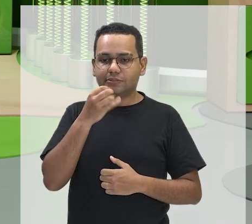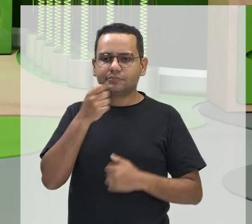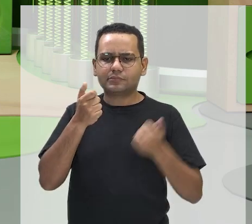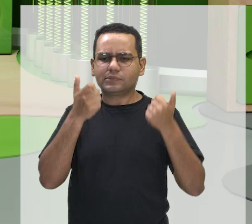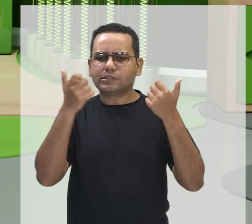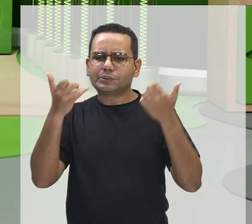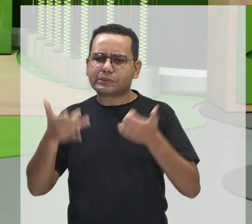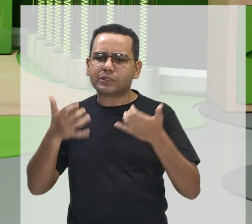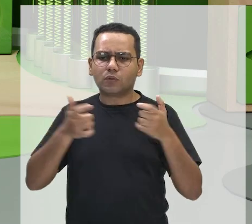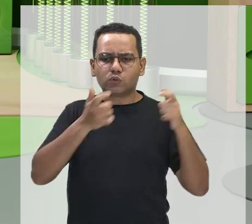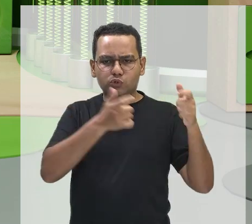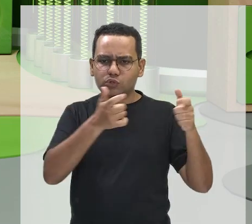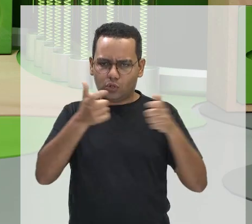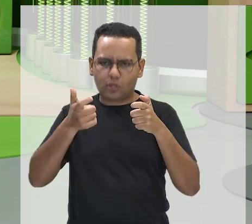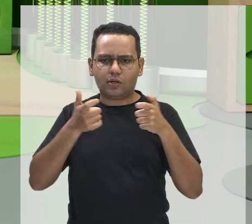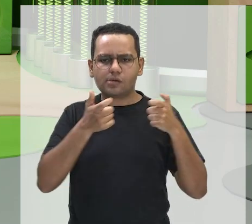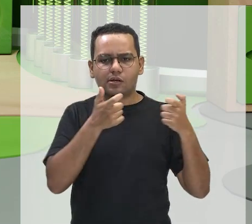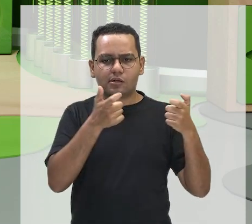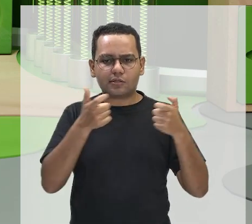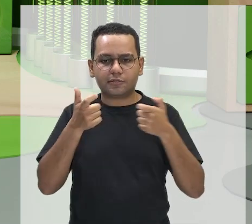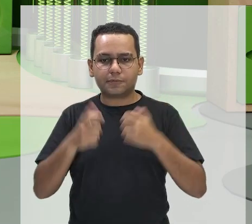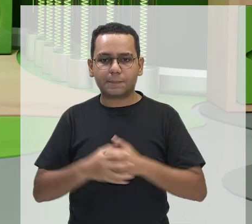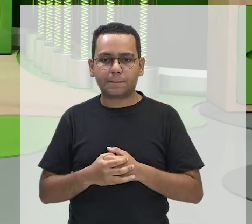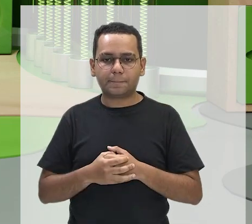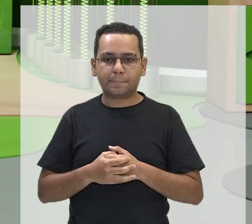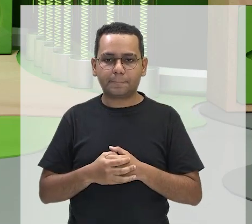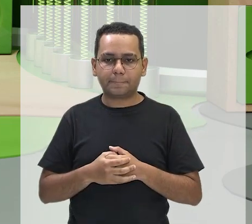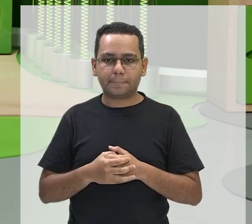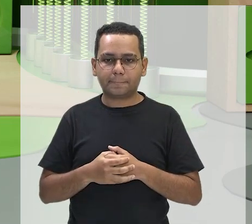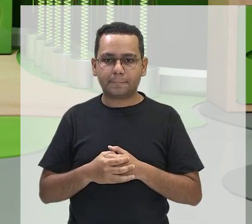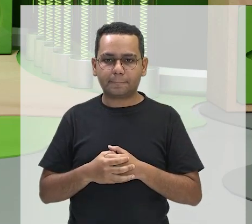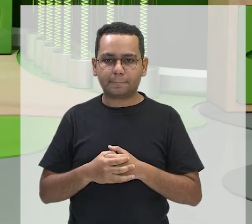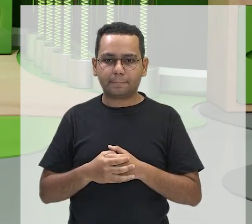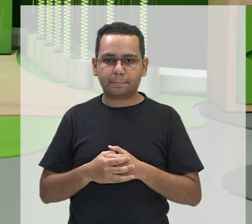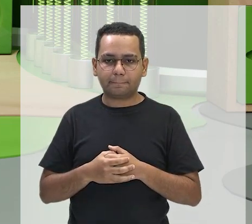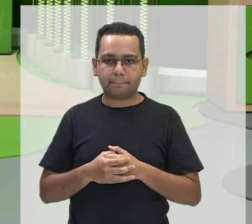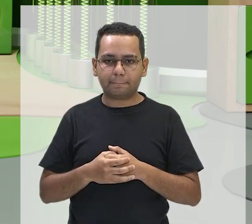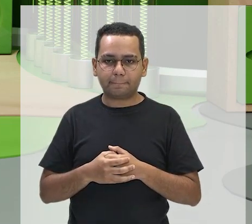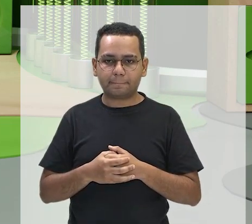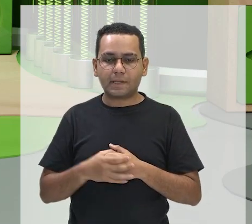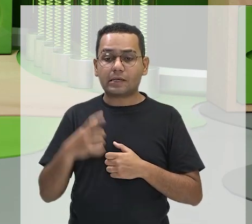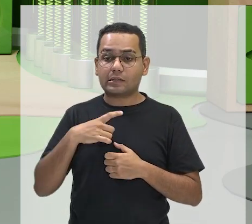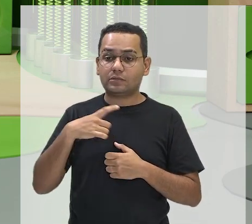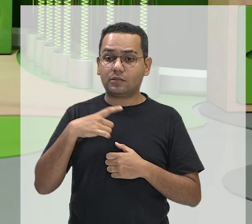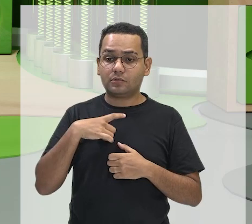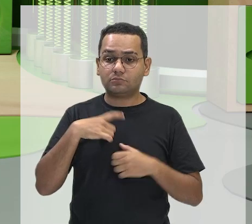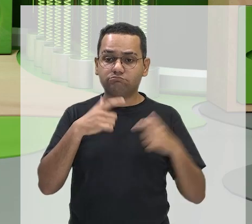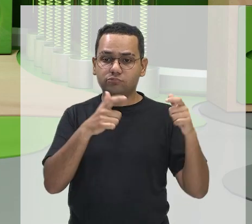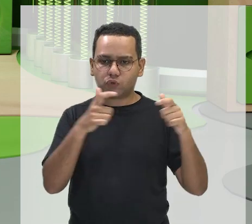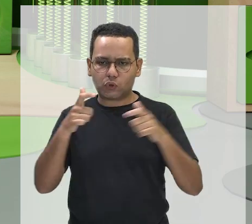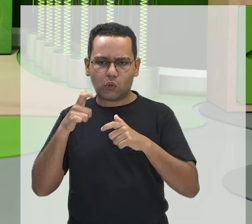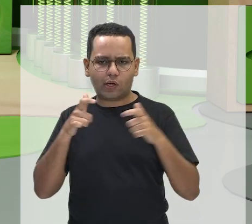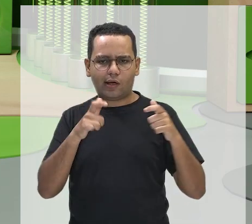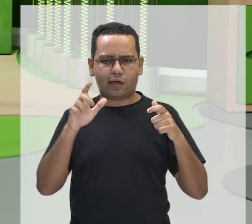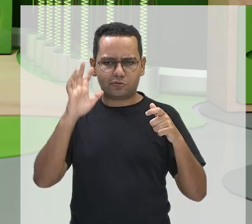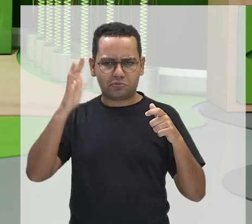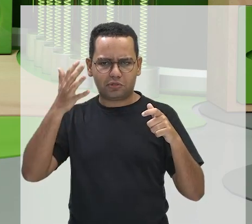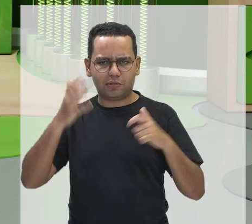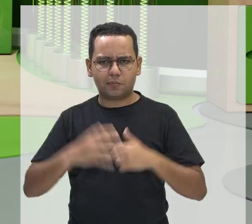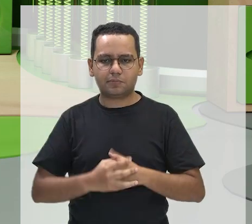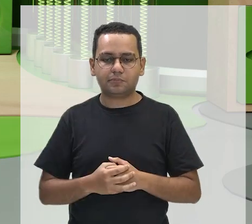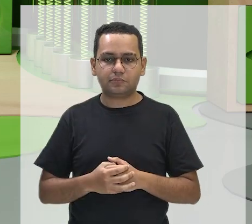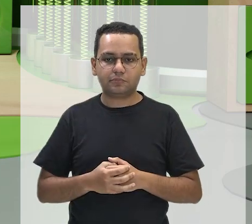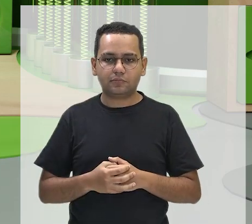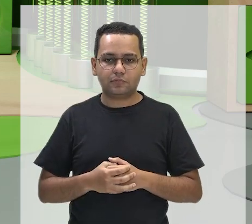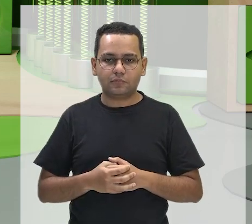e essas áreas, né, como é uma doença tropical, lembra quando nós estudamos sobre essas zonas climáticas, né, a gente falou